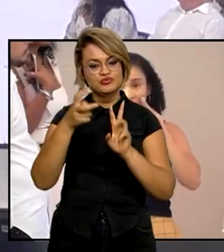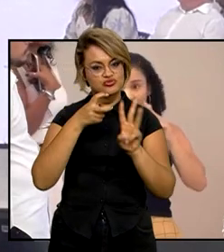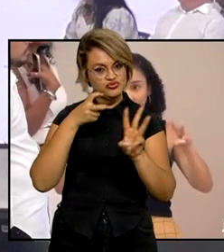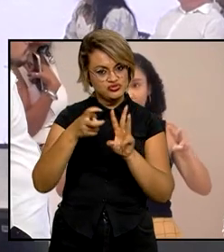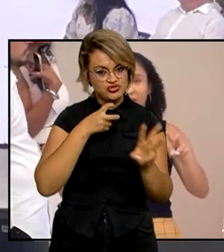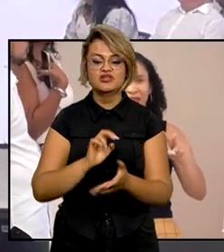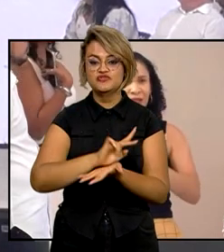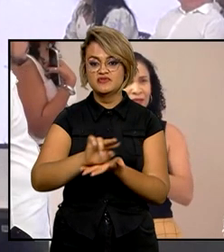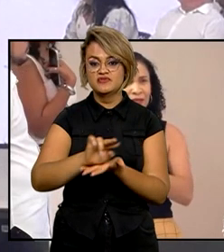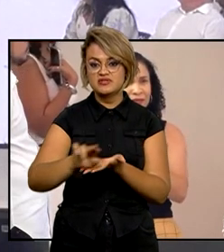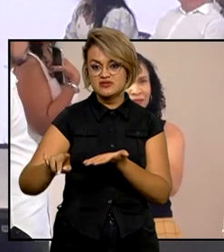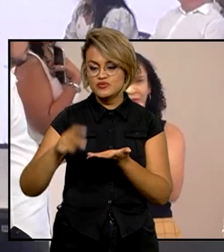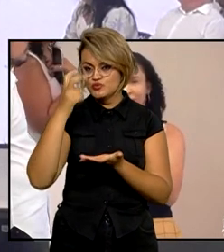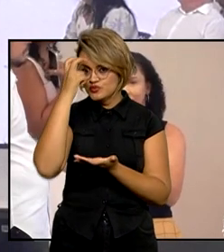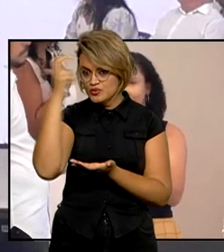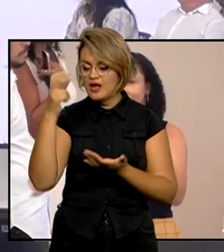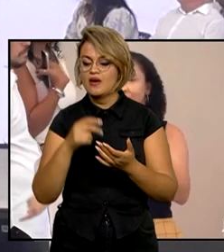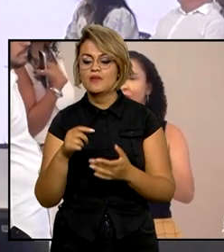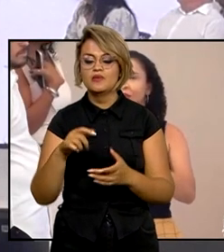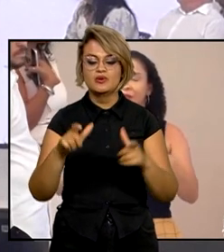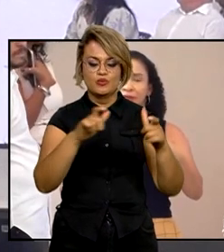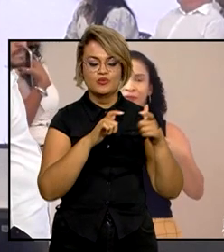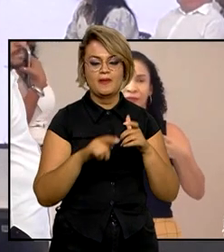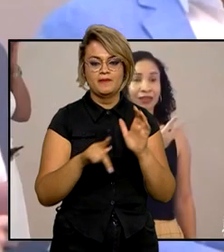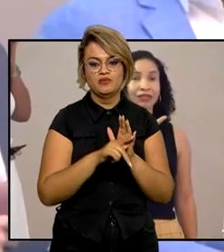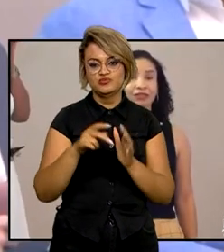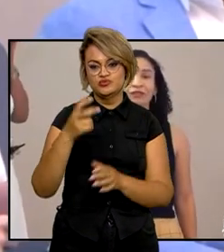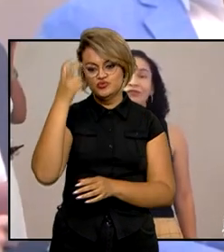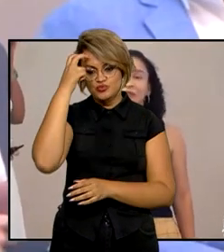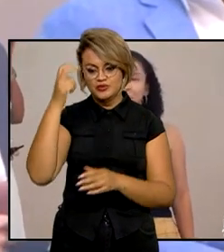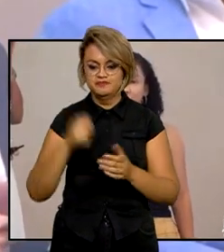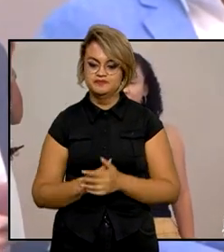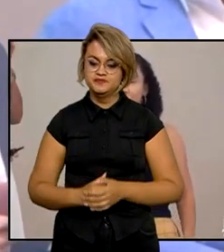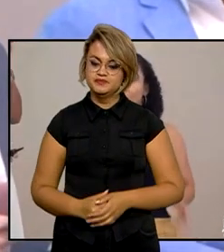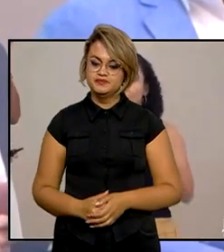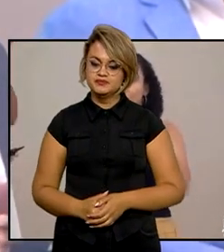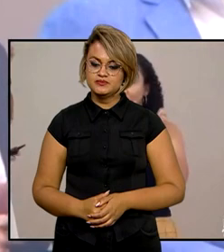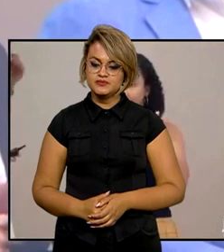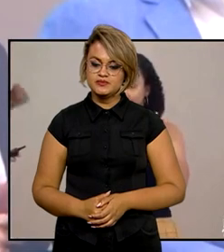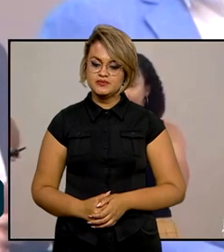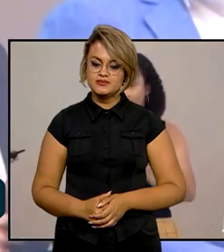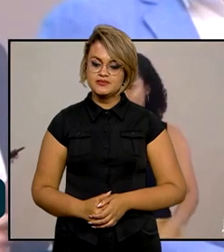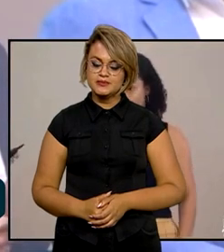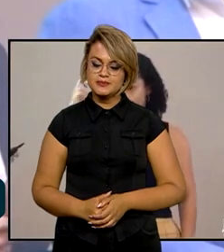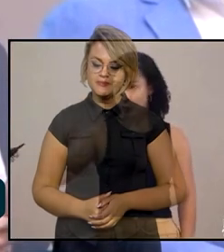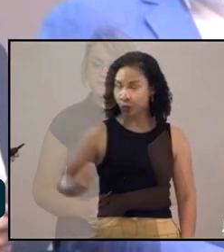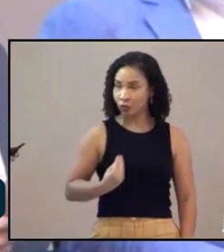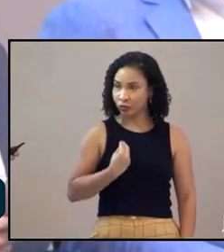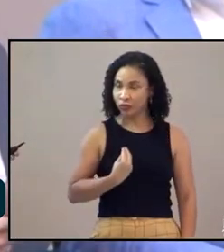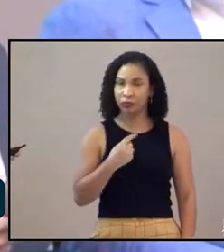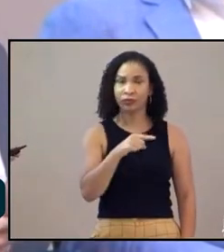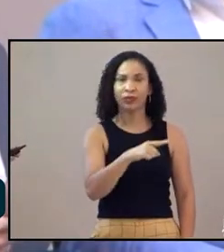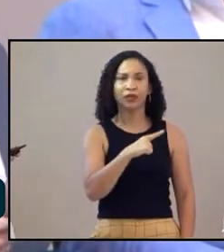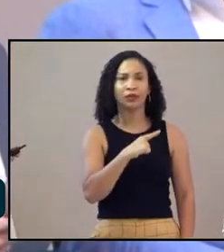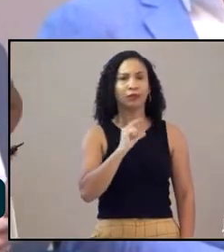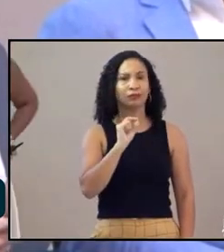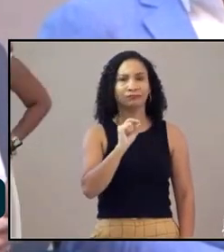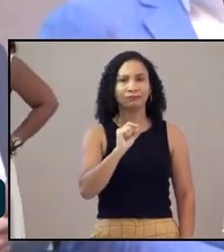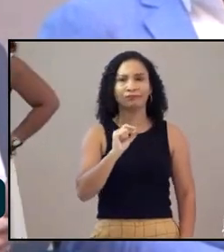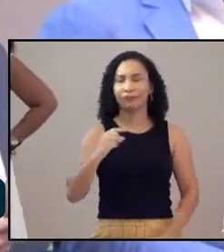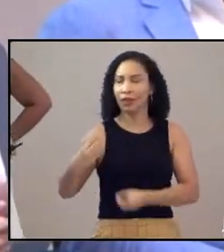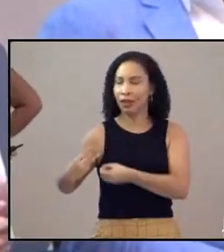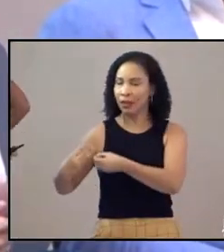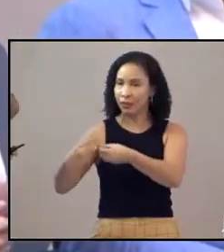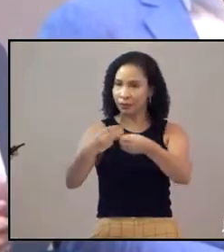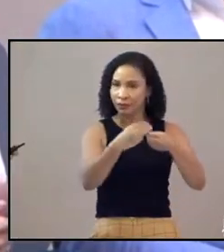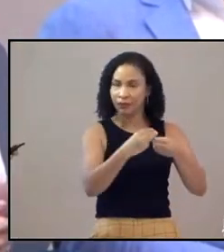indígena, diversidade cultural e pontos de cultura. São prêmios que induzem uma modelagem para estados e municípios que vão fazer